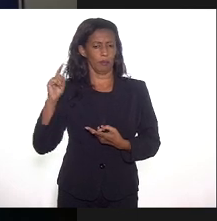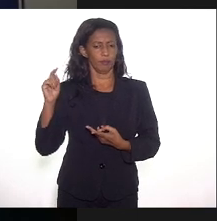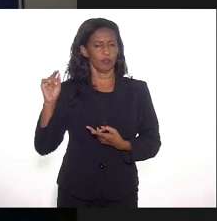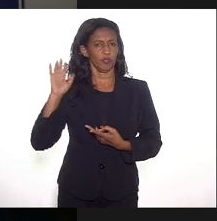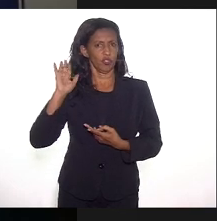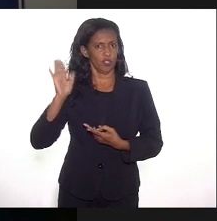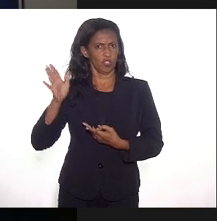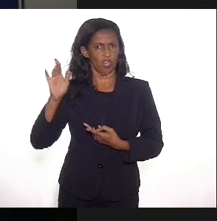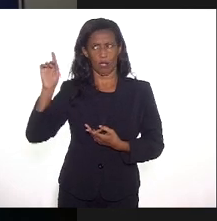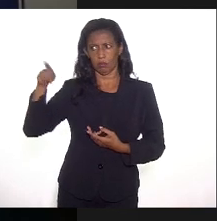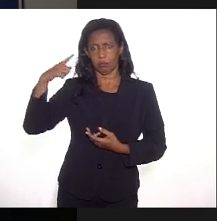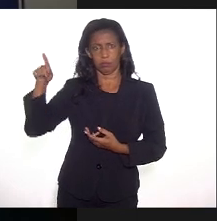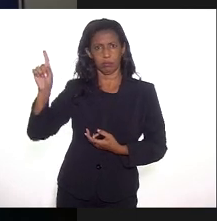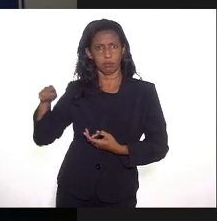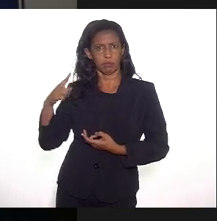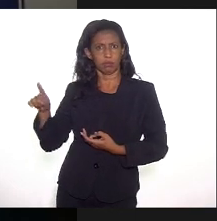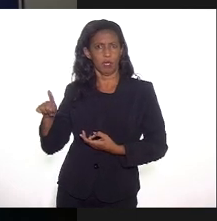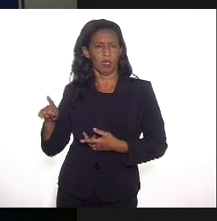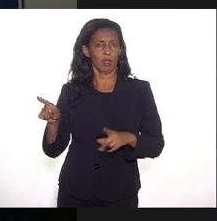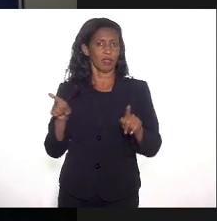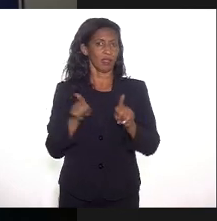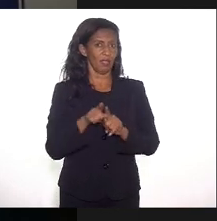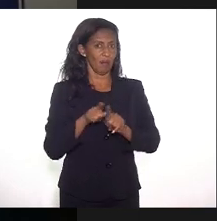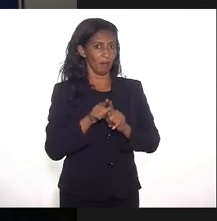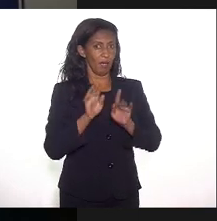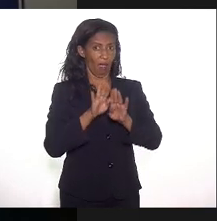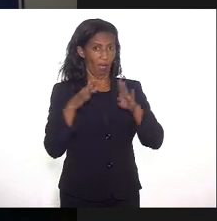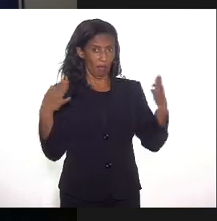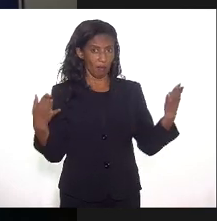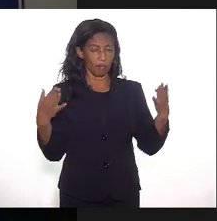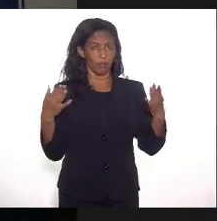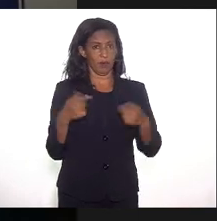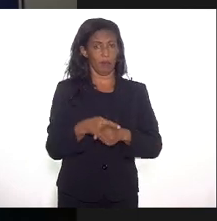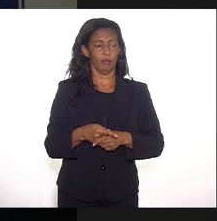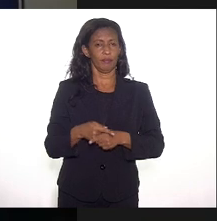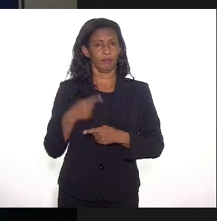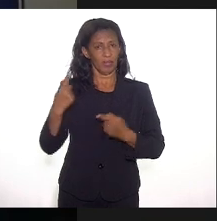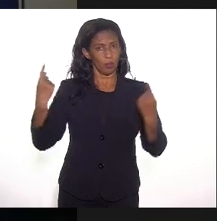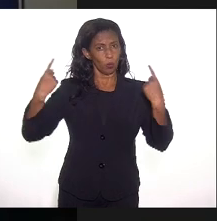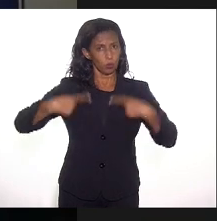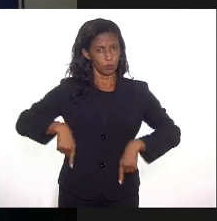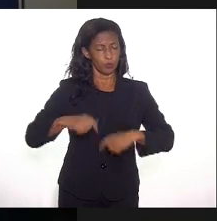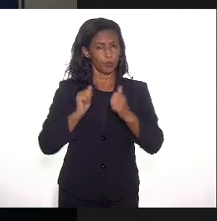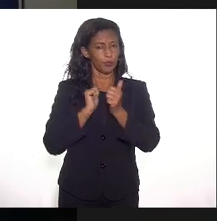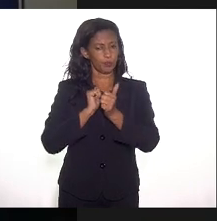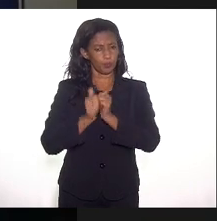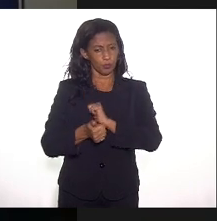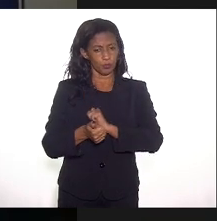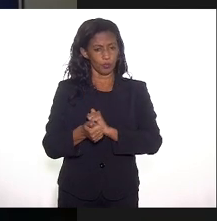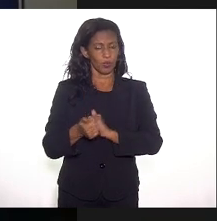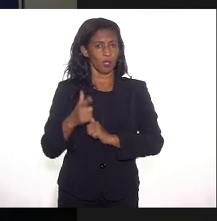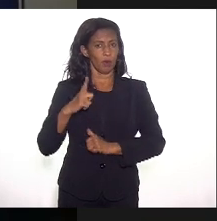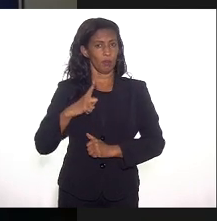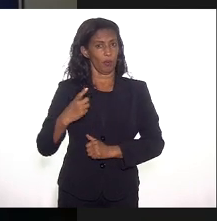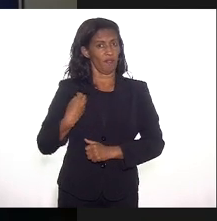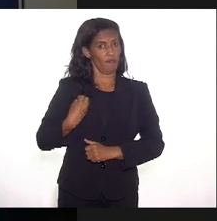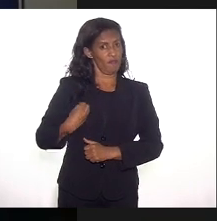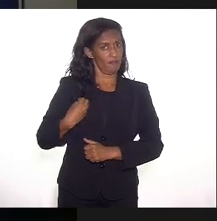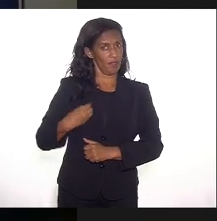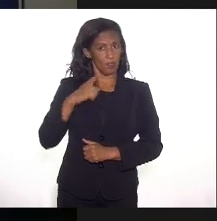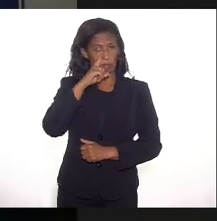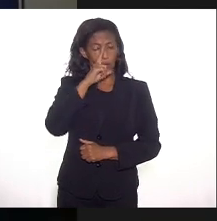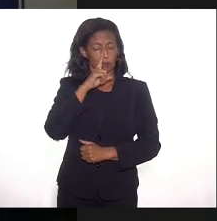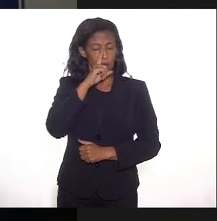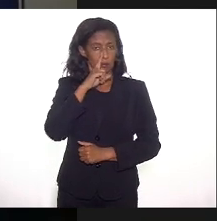Latina já negou, ao mesmo tempo que abre as portas para essa competição e põe em risco a nossa